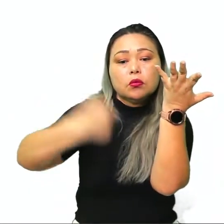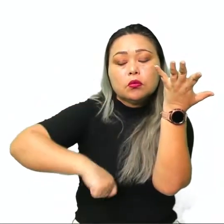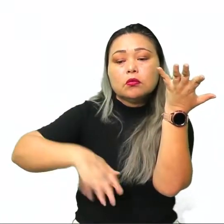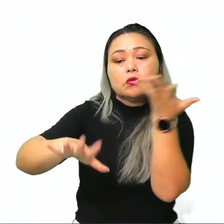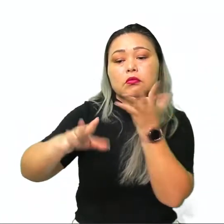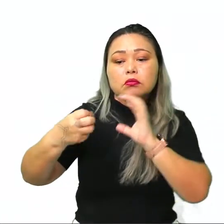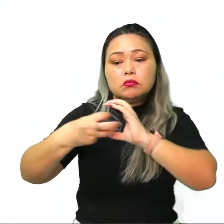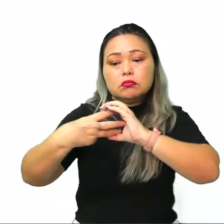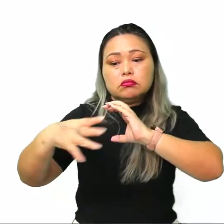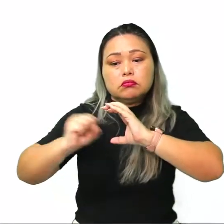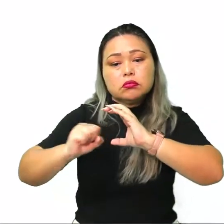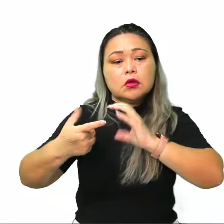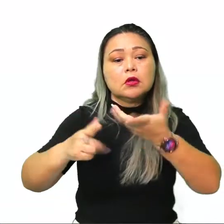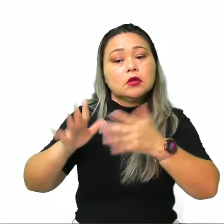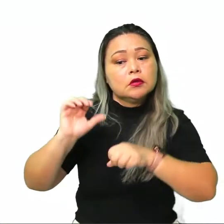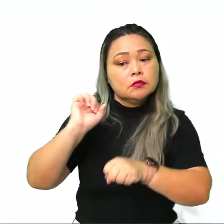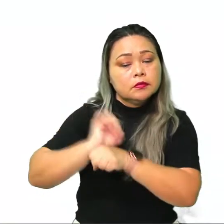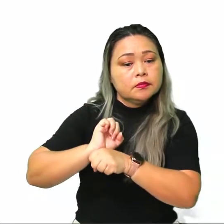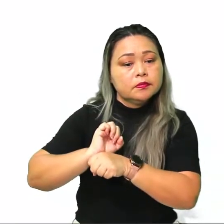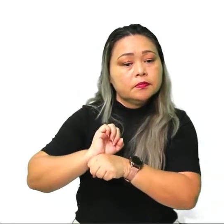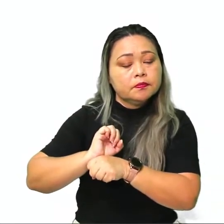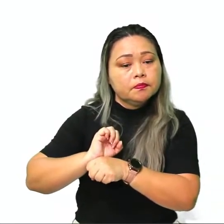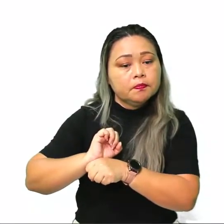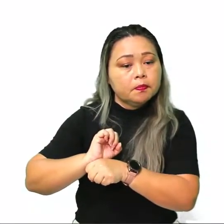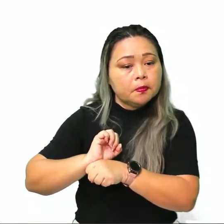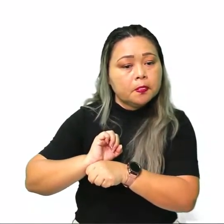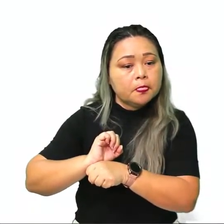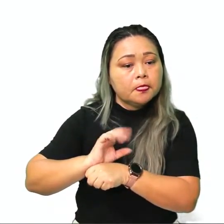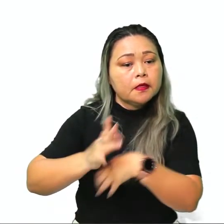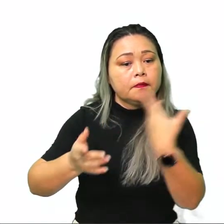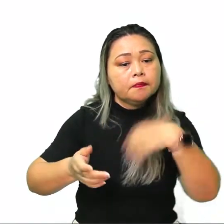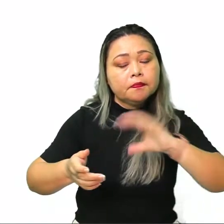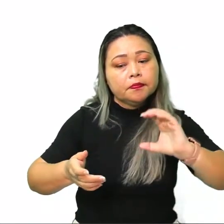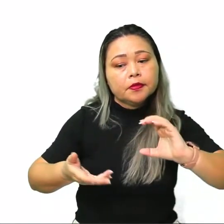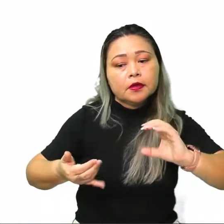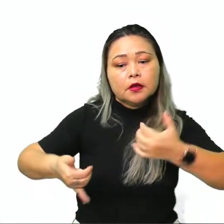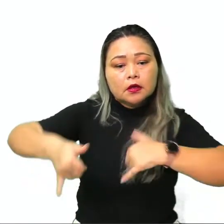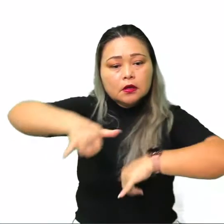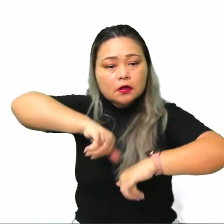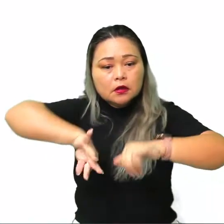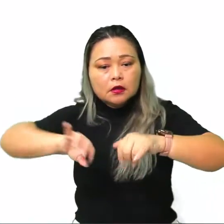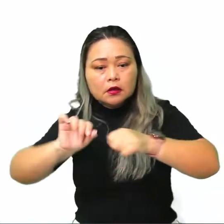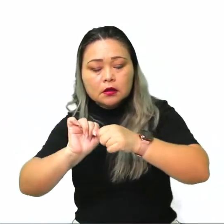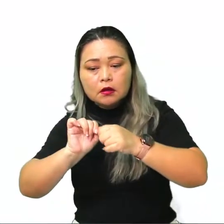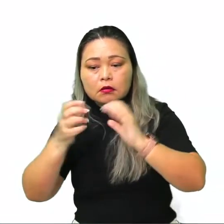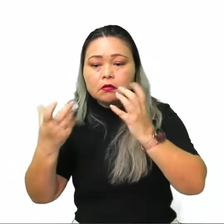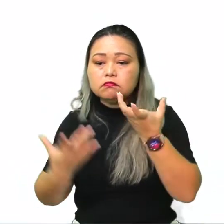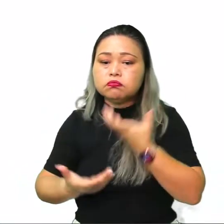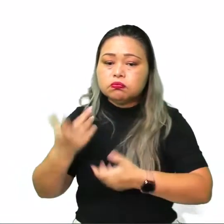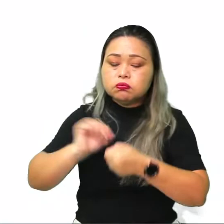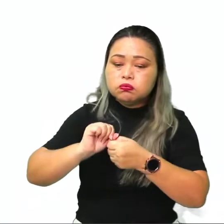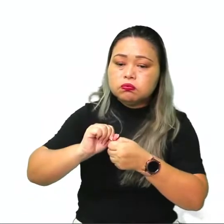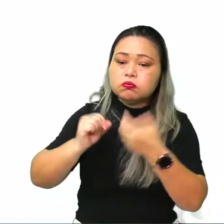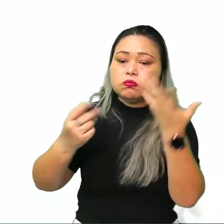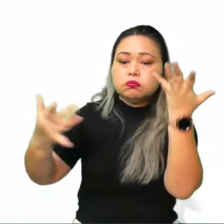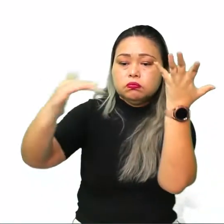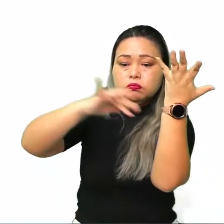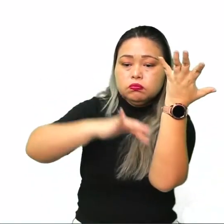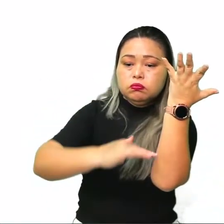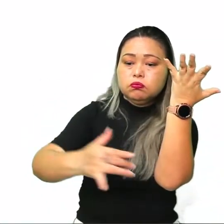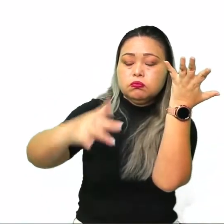e respiração. Segura aí. C, quimiossíntese,